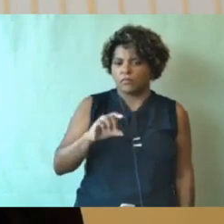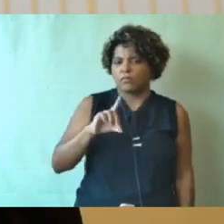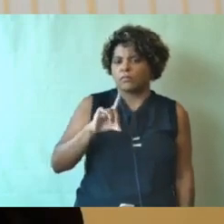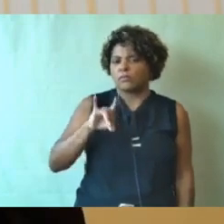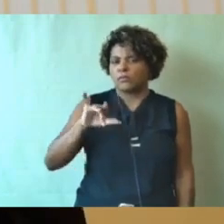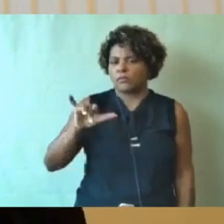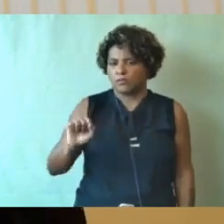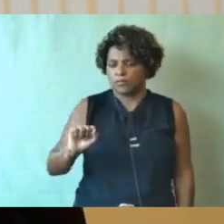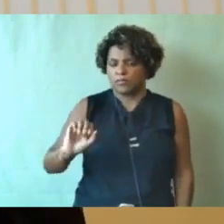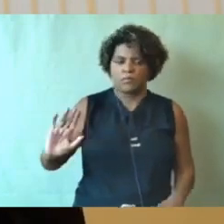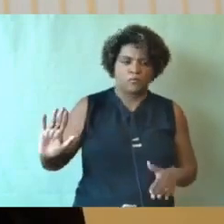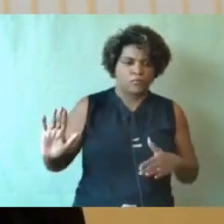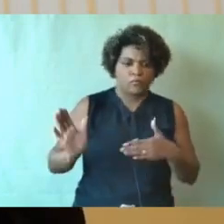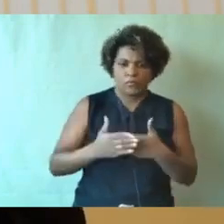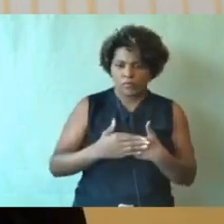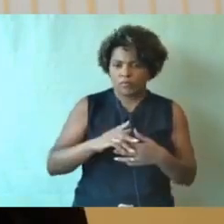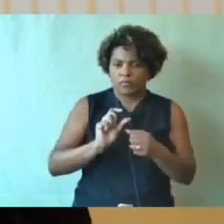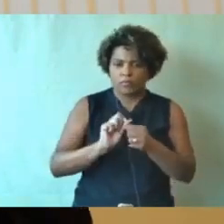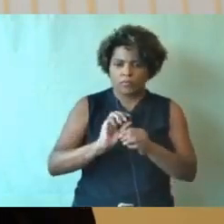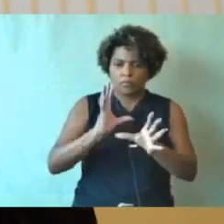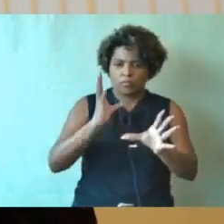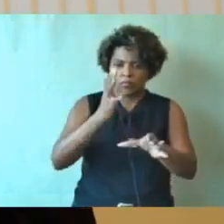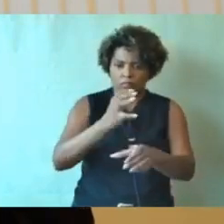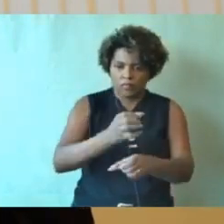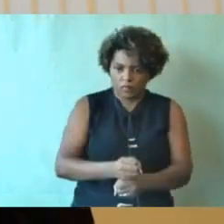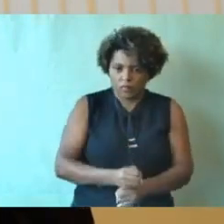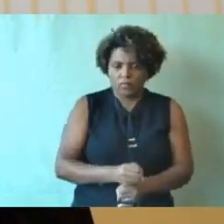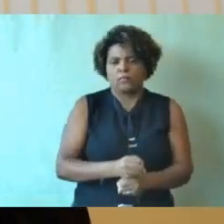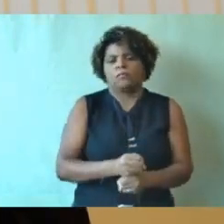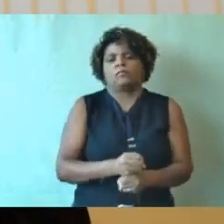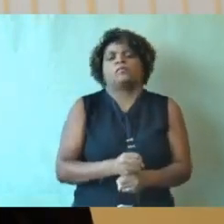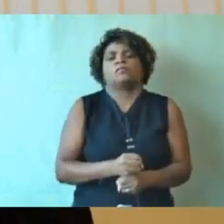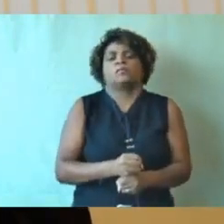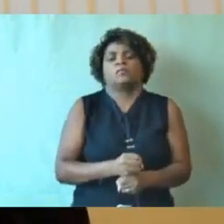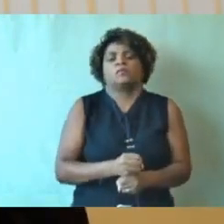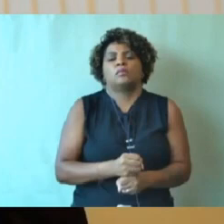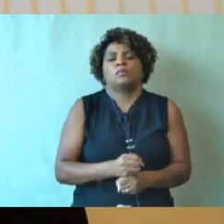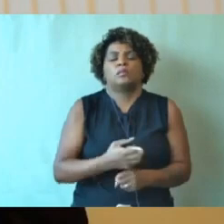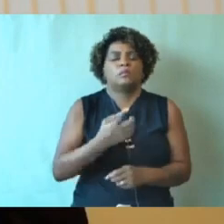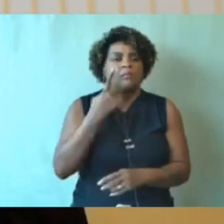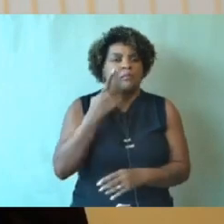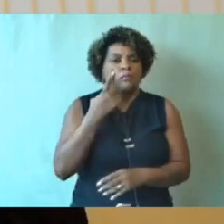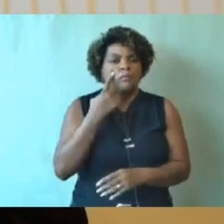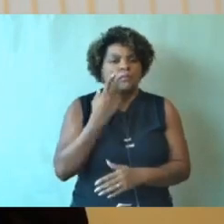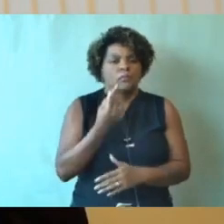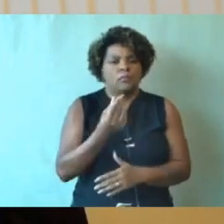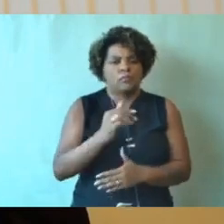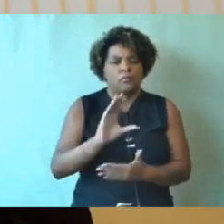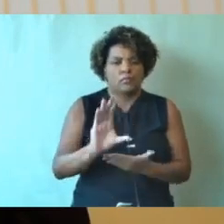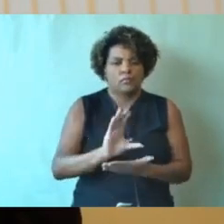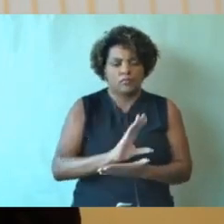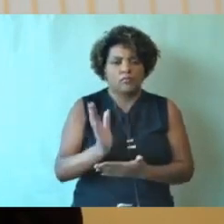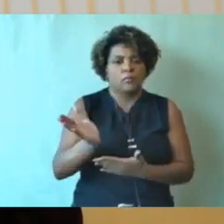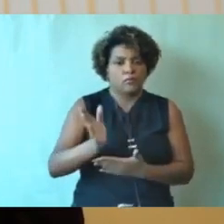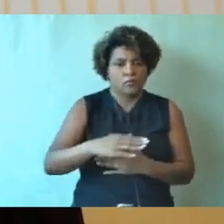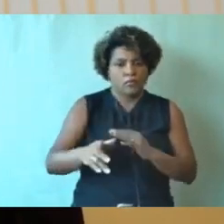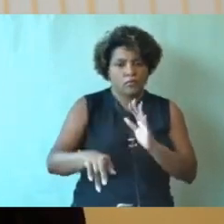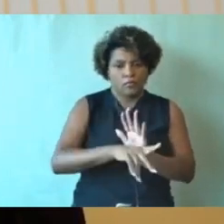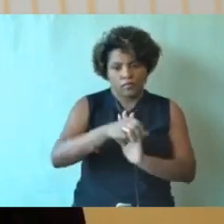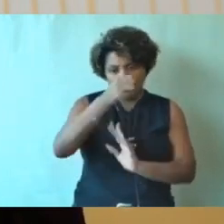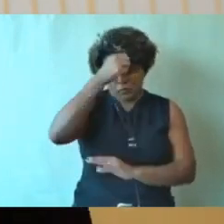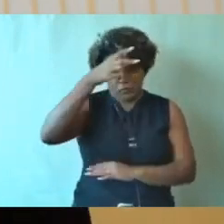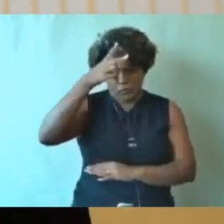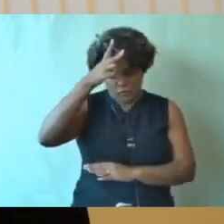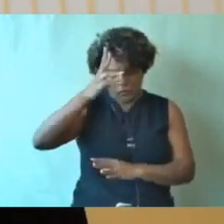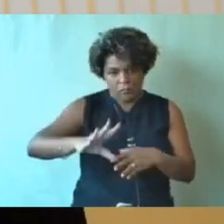fecha a operação, calcula a câmara de compensação, vem o recurso da prefeitura, agrega o